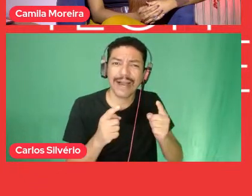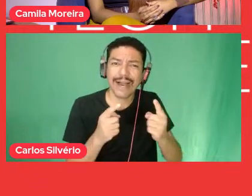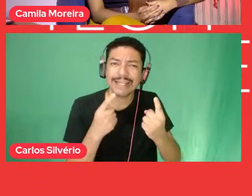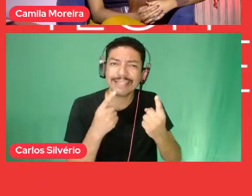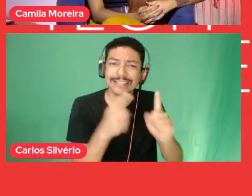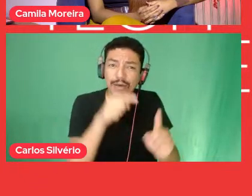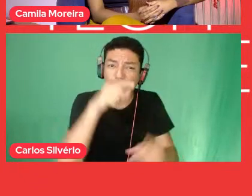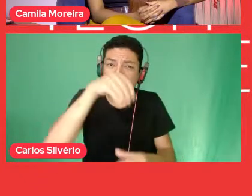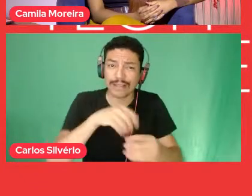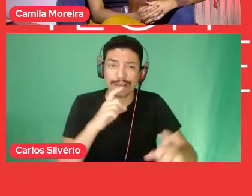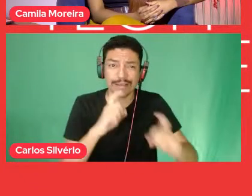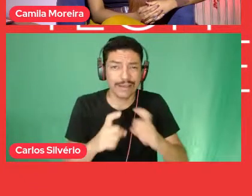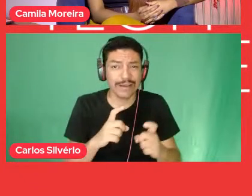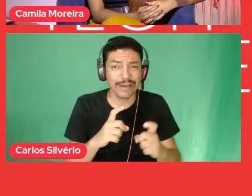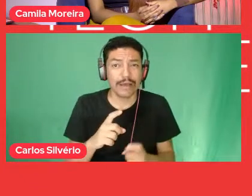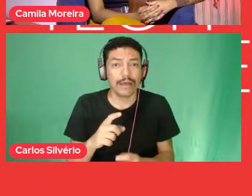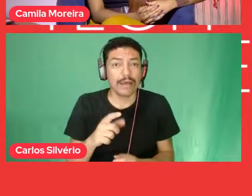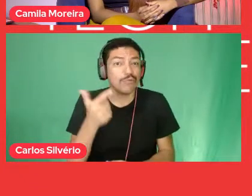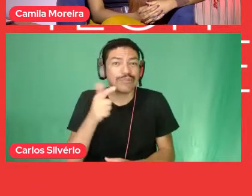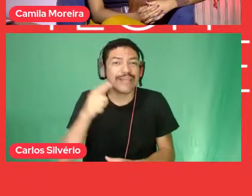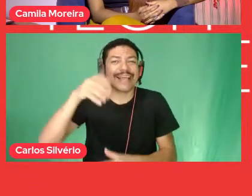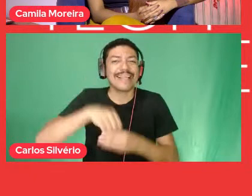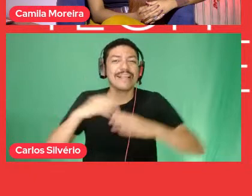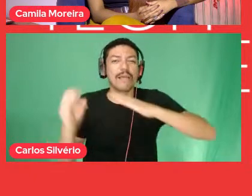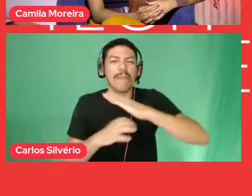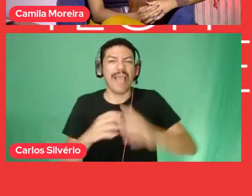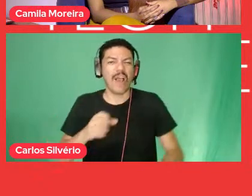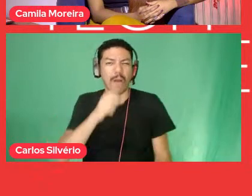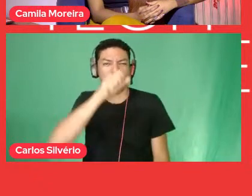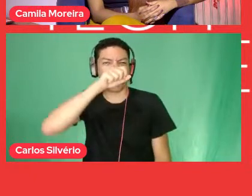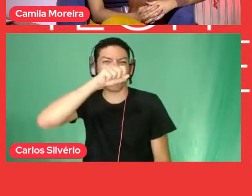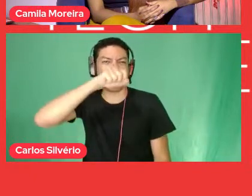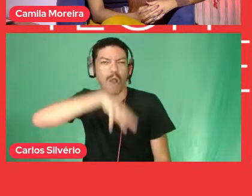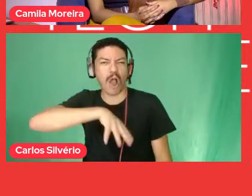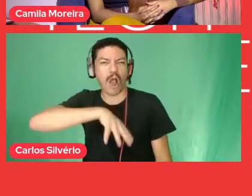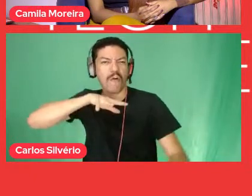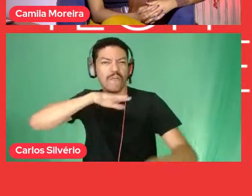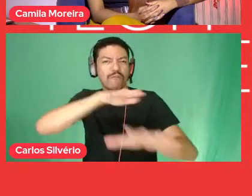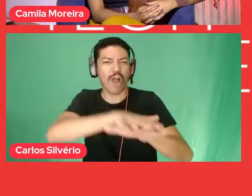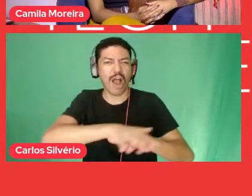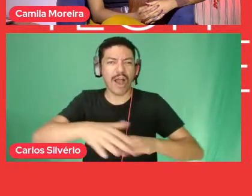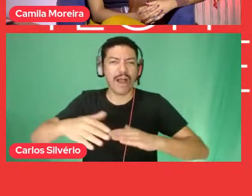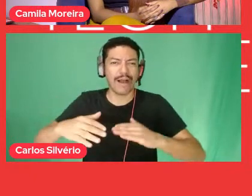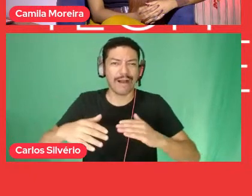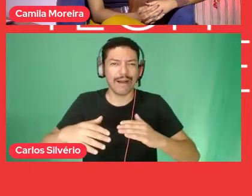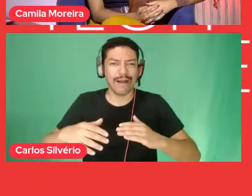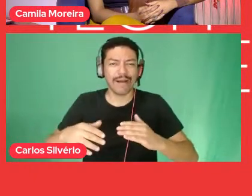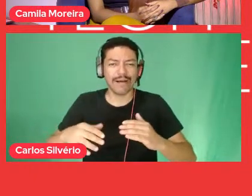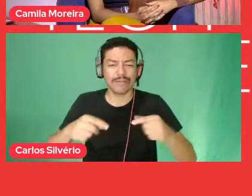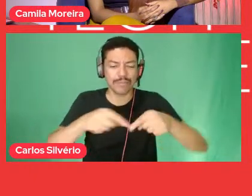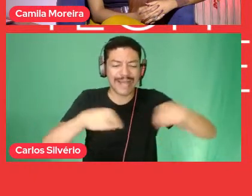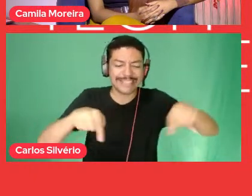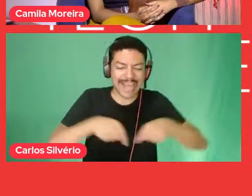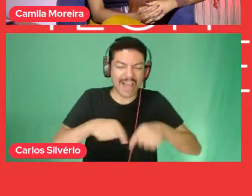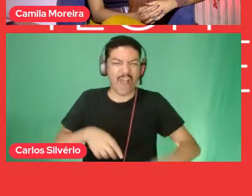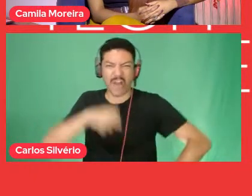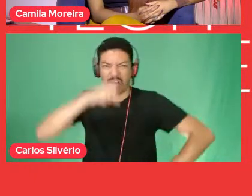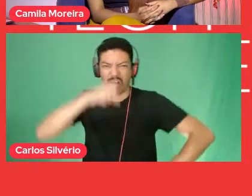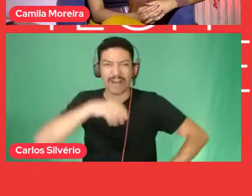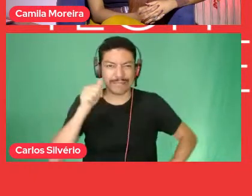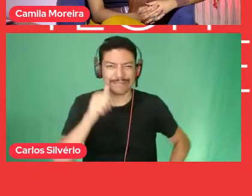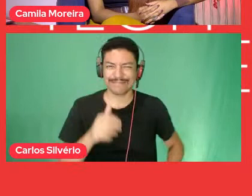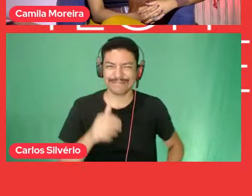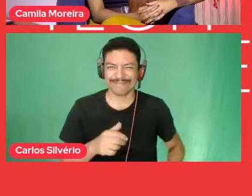empresa uma agressão forte, verbal, a uma mulher no corredor ou numa reunião, isso não vai, né? Na maioria das empresas não